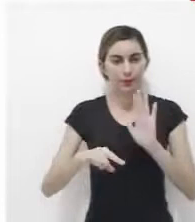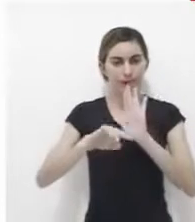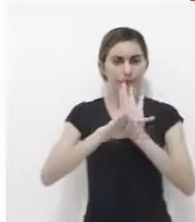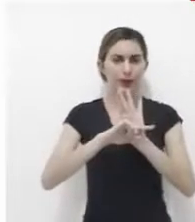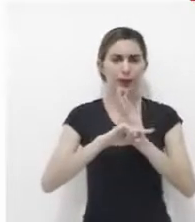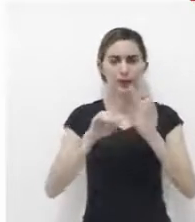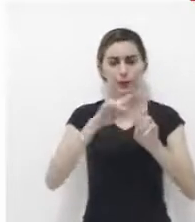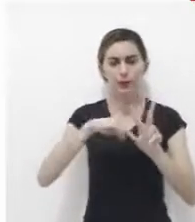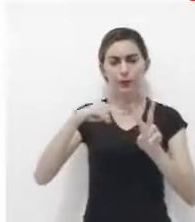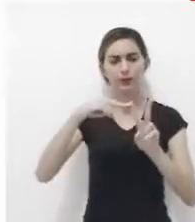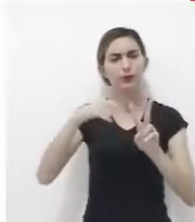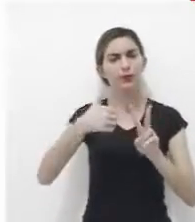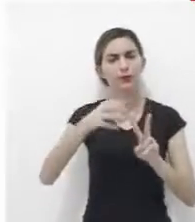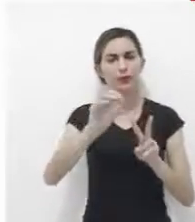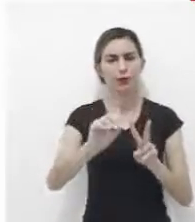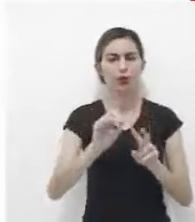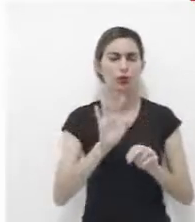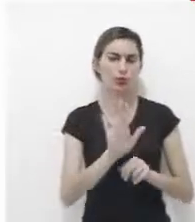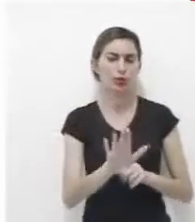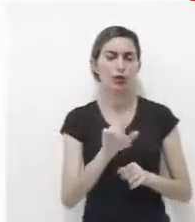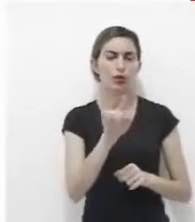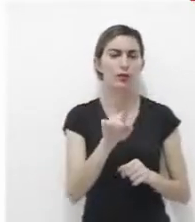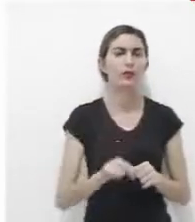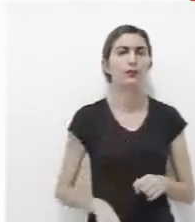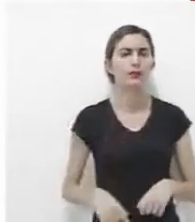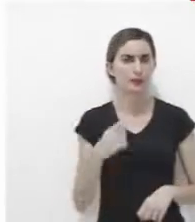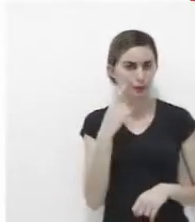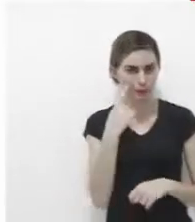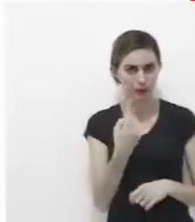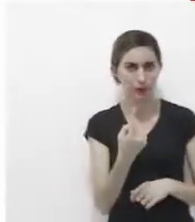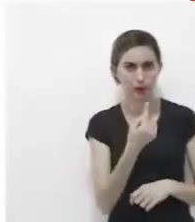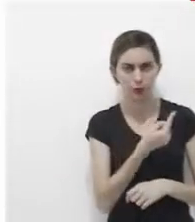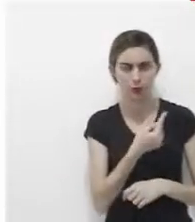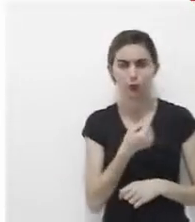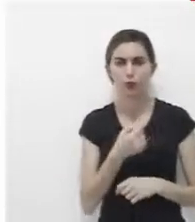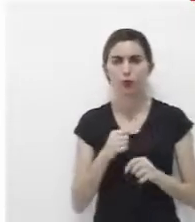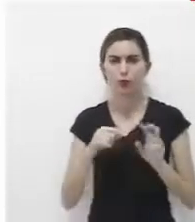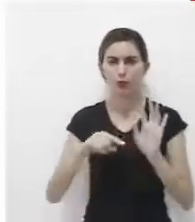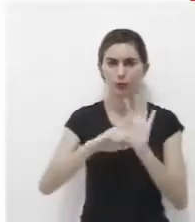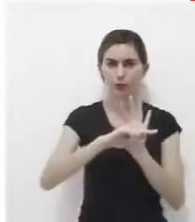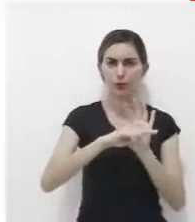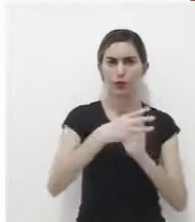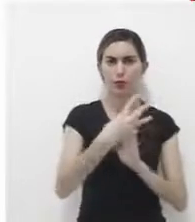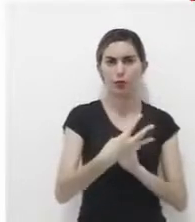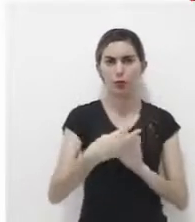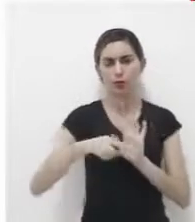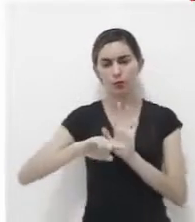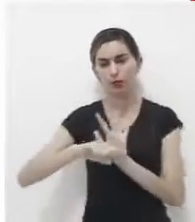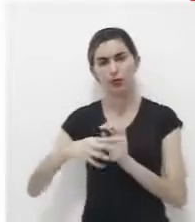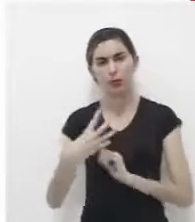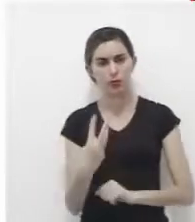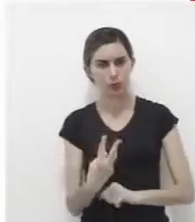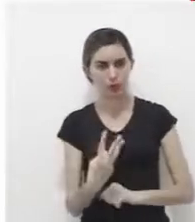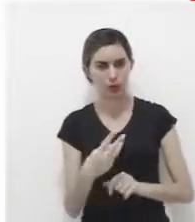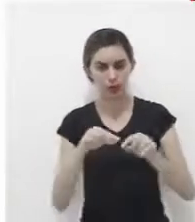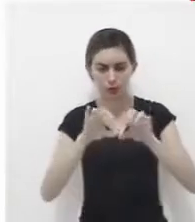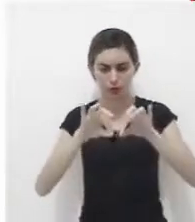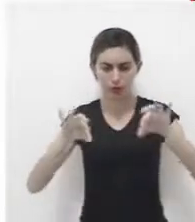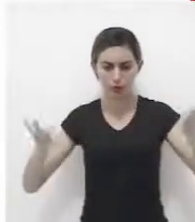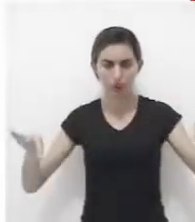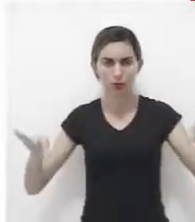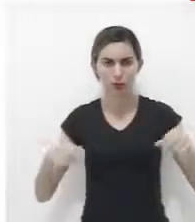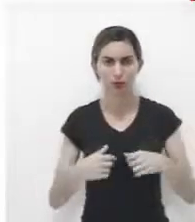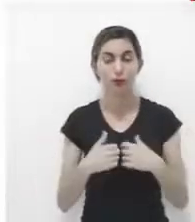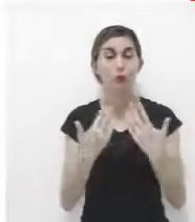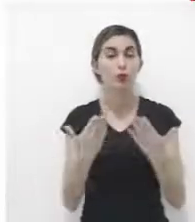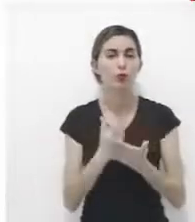Significa então que menos raiz de 10 está ali, ó. Tá vendo ali? Entre o menos 4 e o menos 3